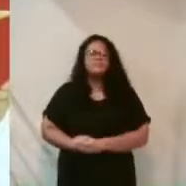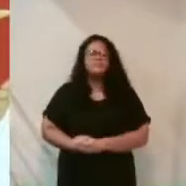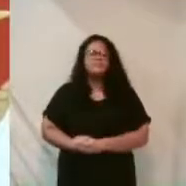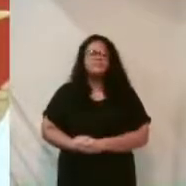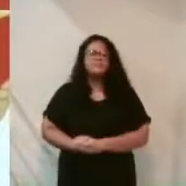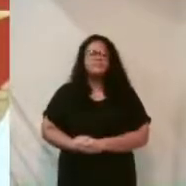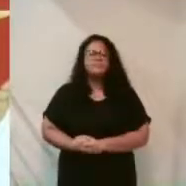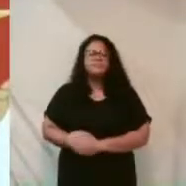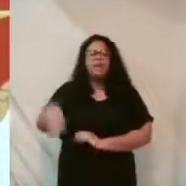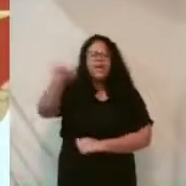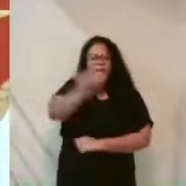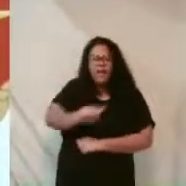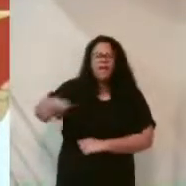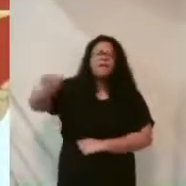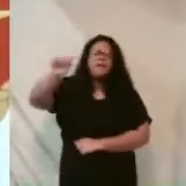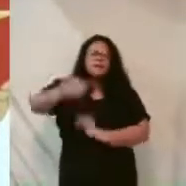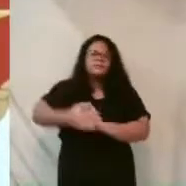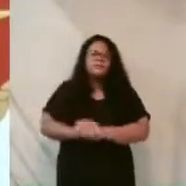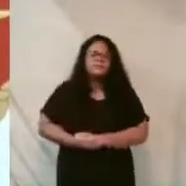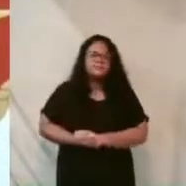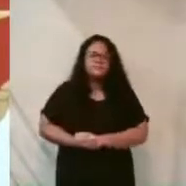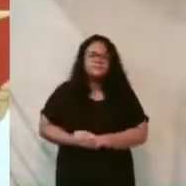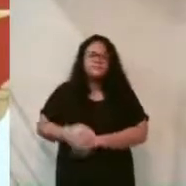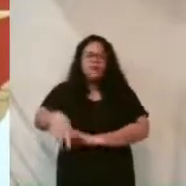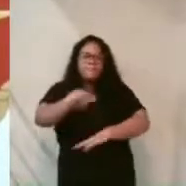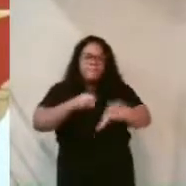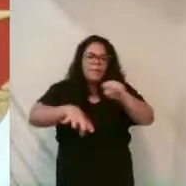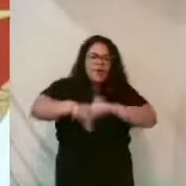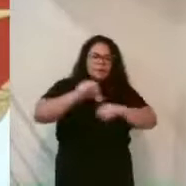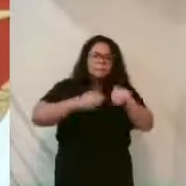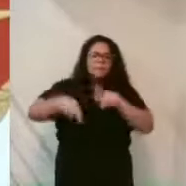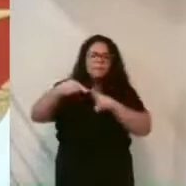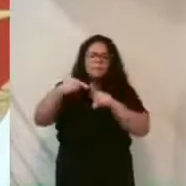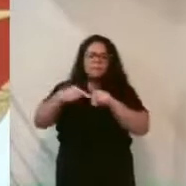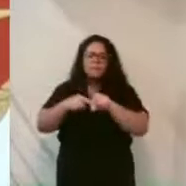Jardim Gramacho, Sebastião Carlos dos Santos.